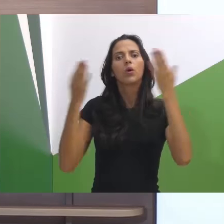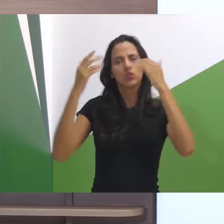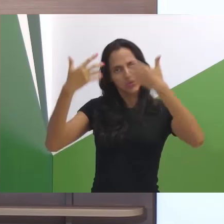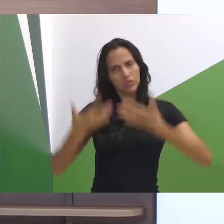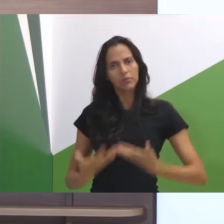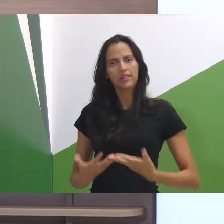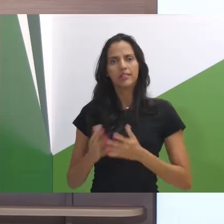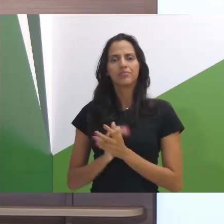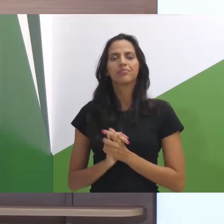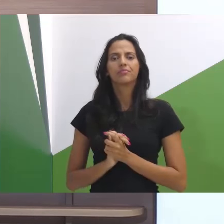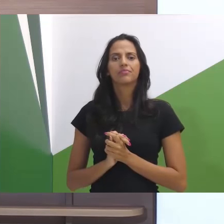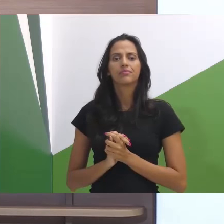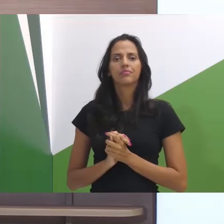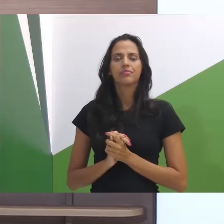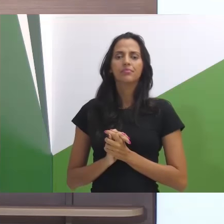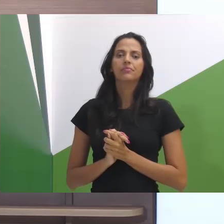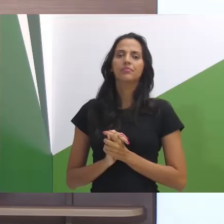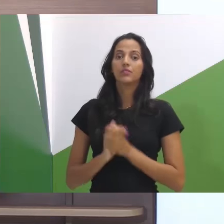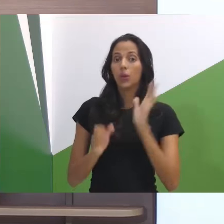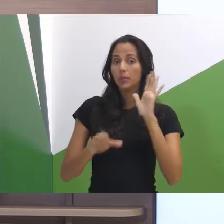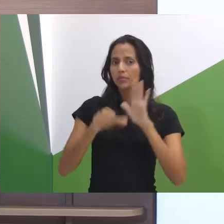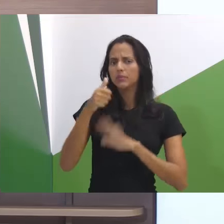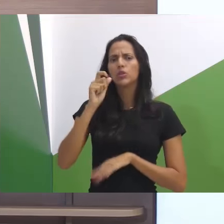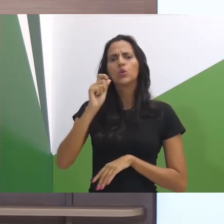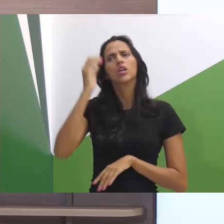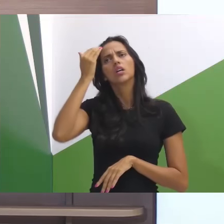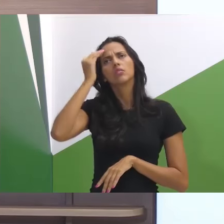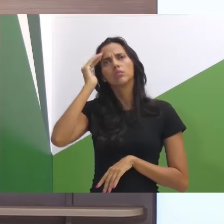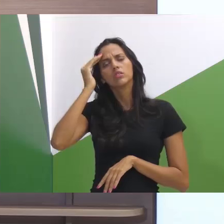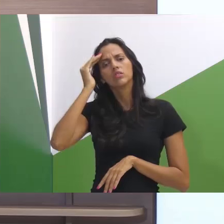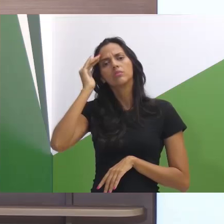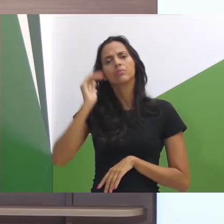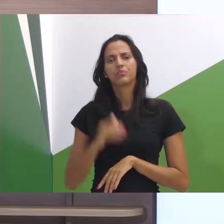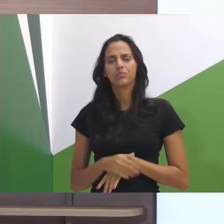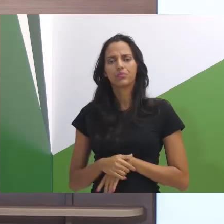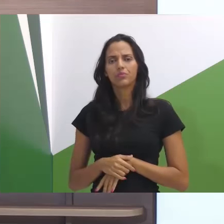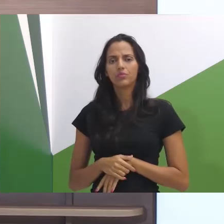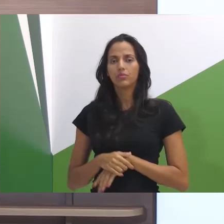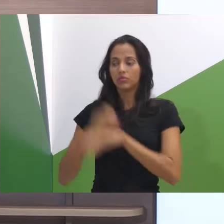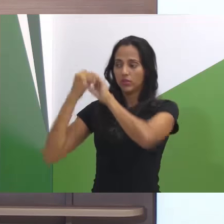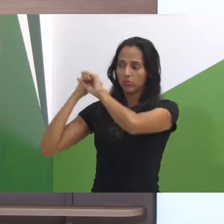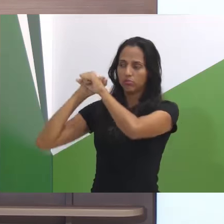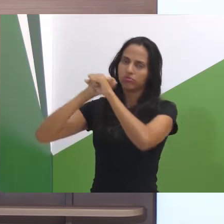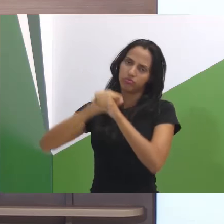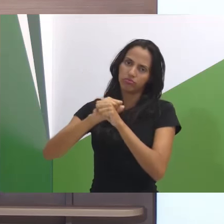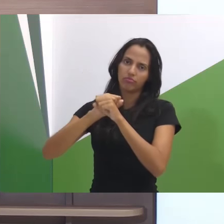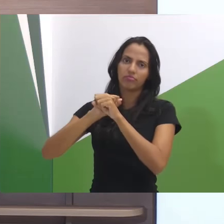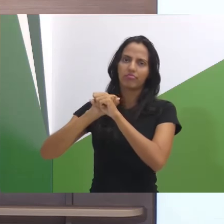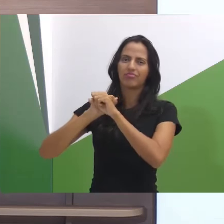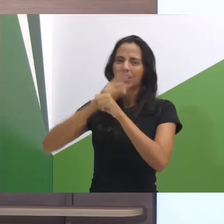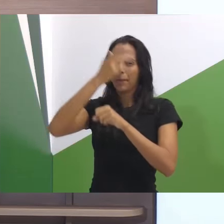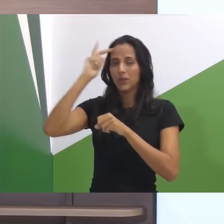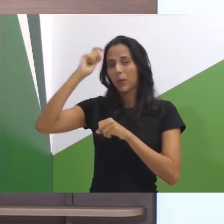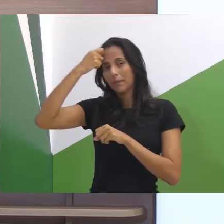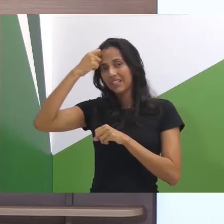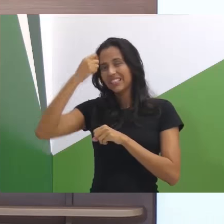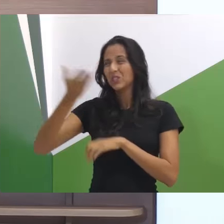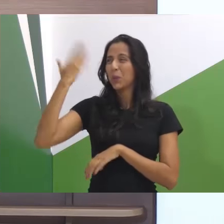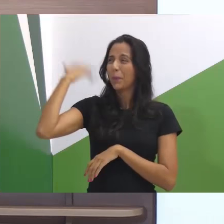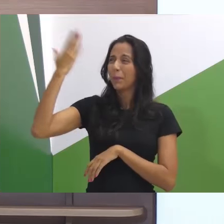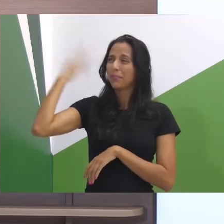vocês Bom Primeiro entender o seguinte A escravidão é uma instituição muito antiga